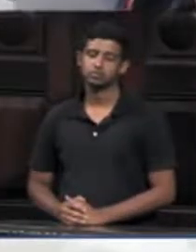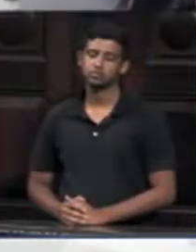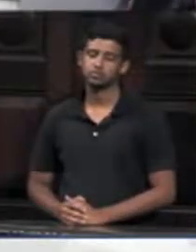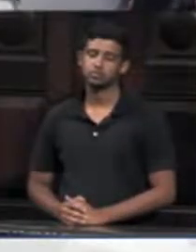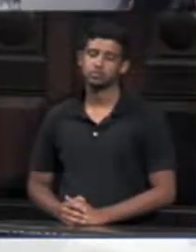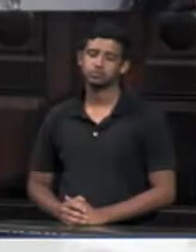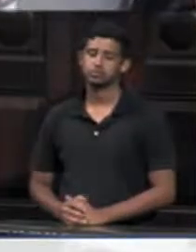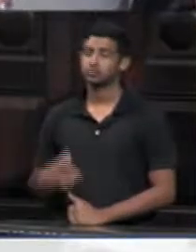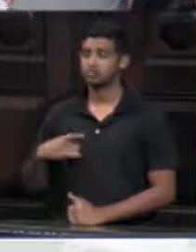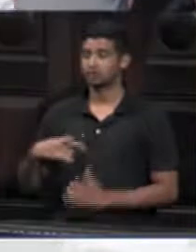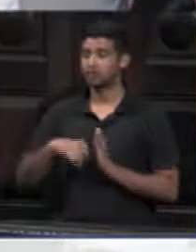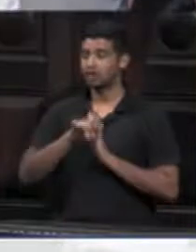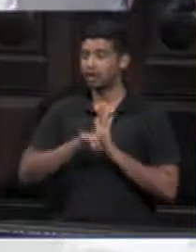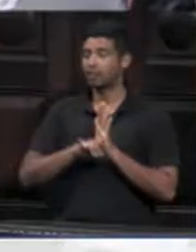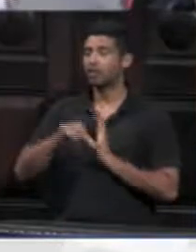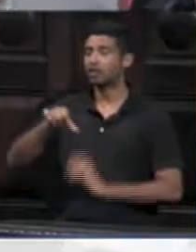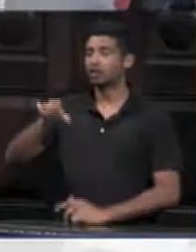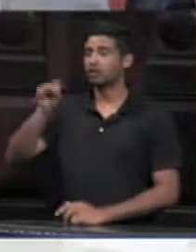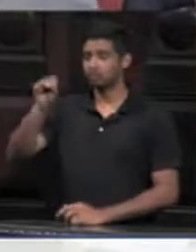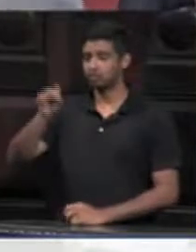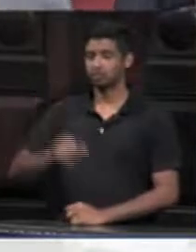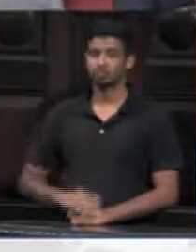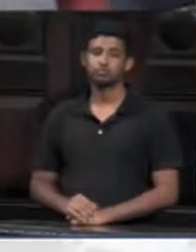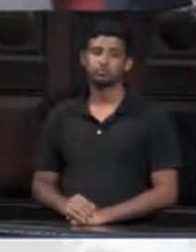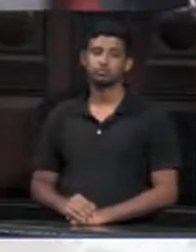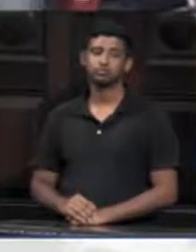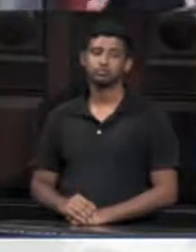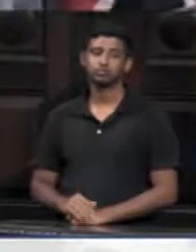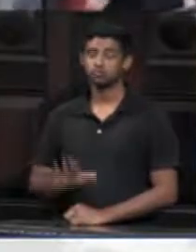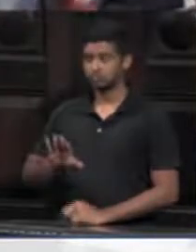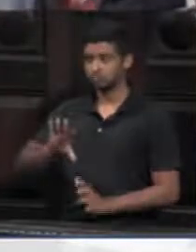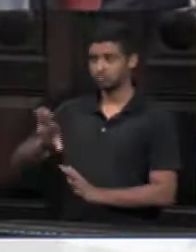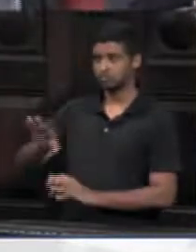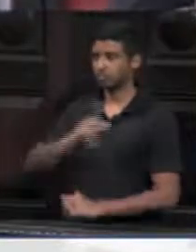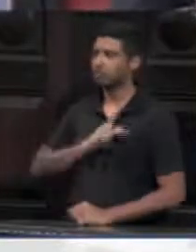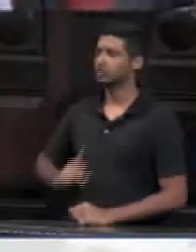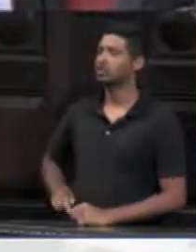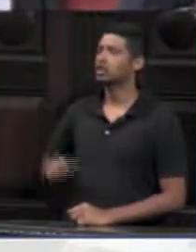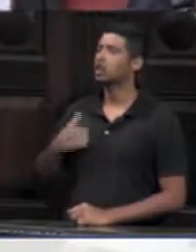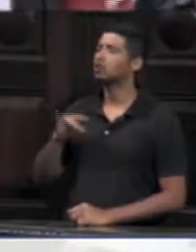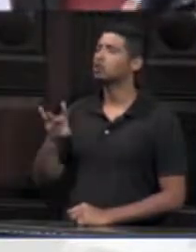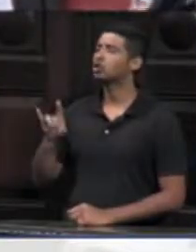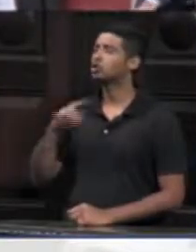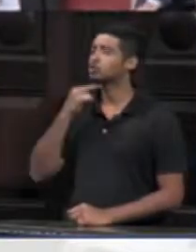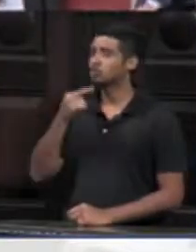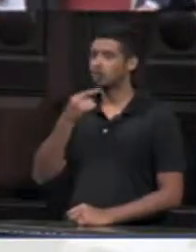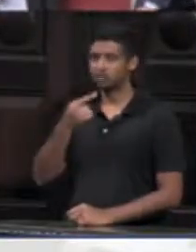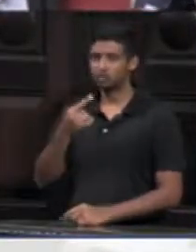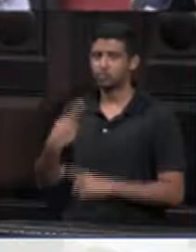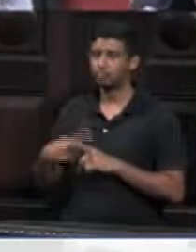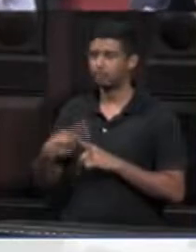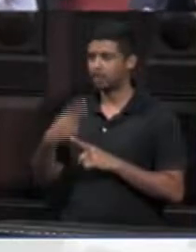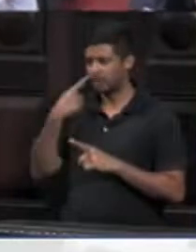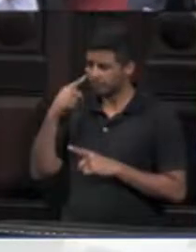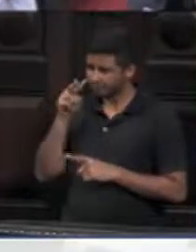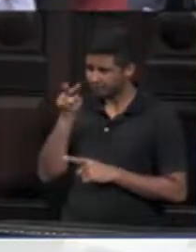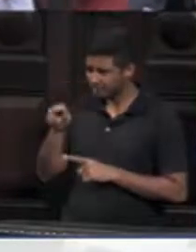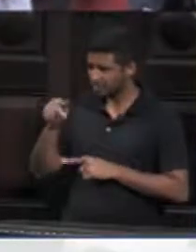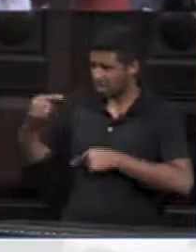Lê a emenda 98, vamos ler aí. senhor presidente, eu só queria tirar uma dúvida. Por favor. Porque durante as